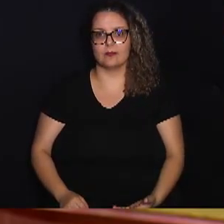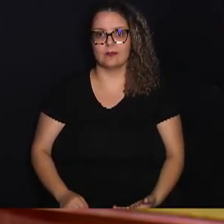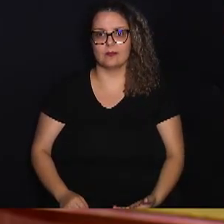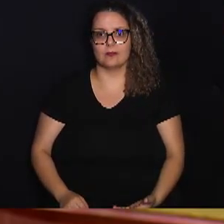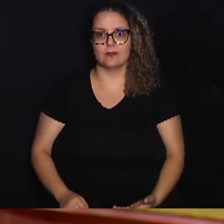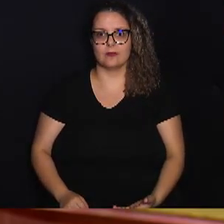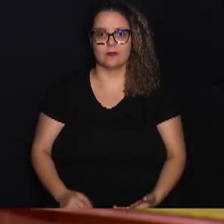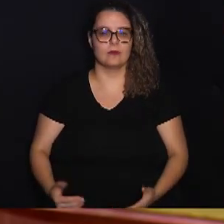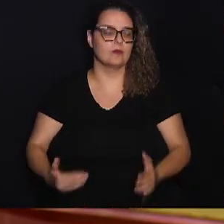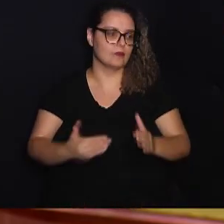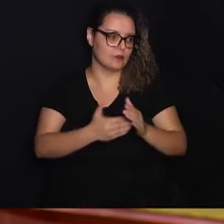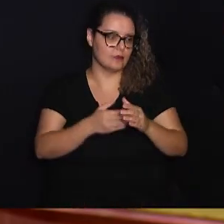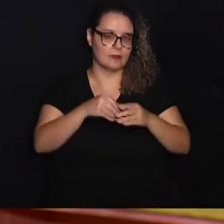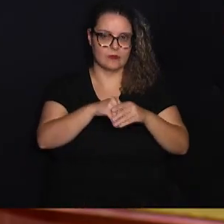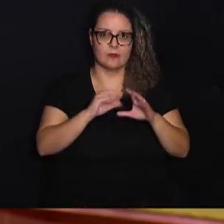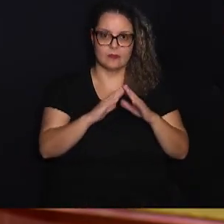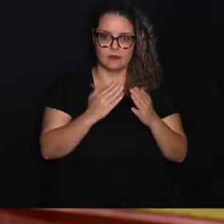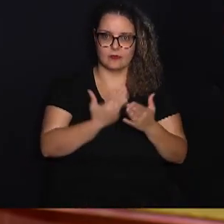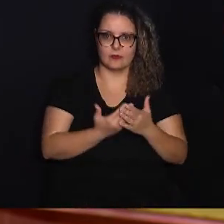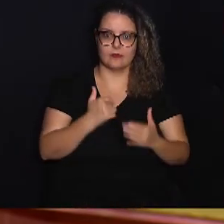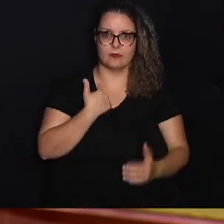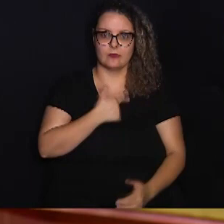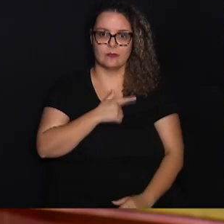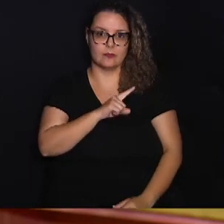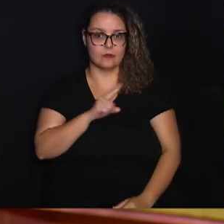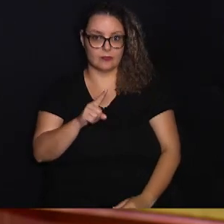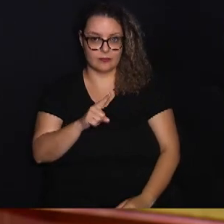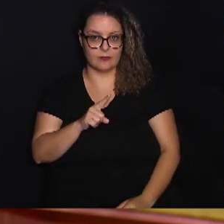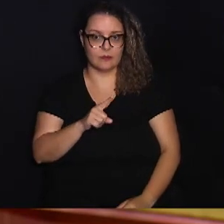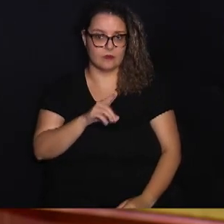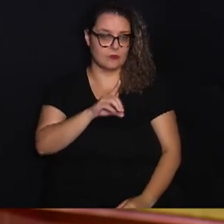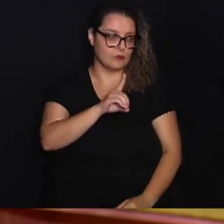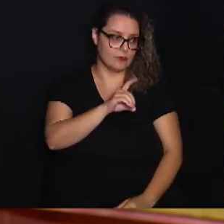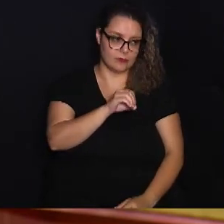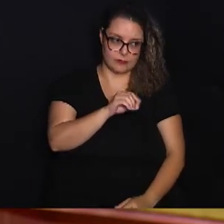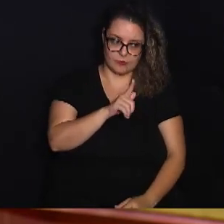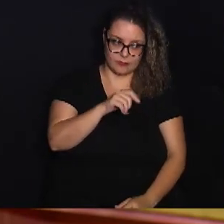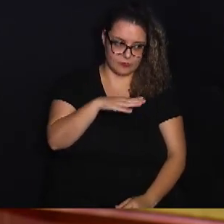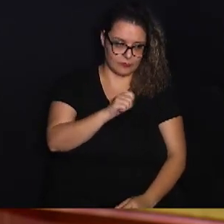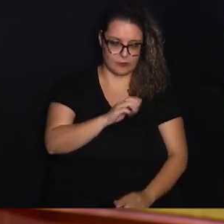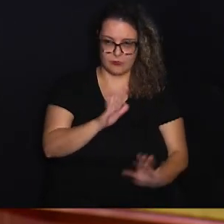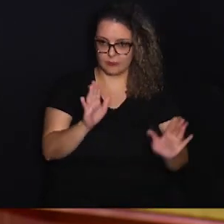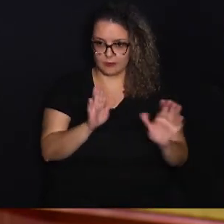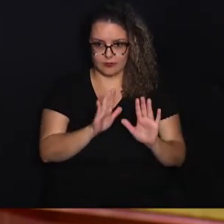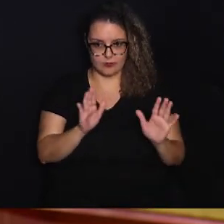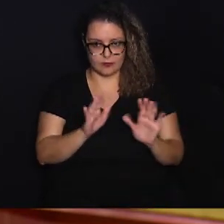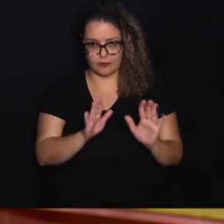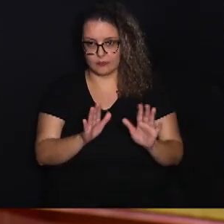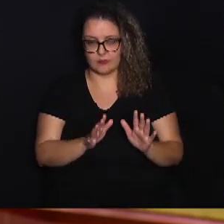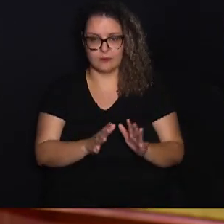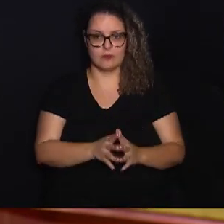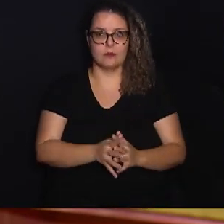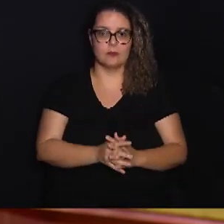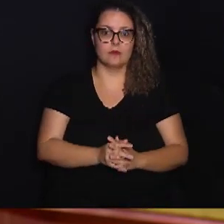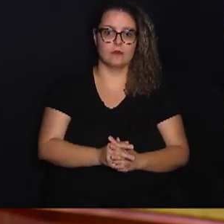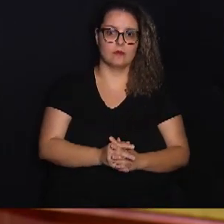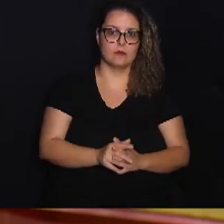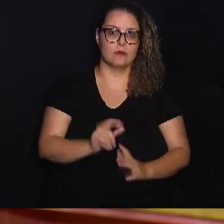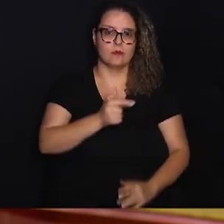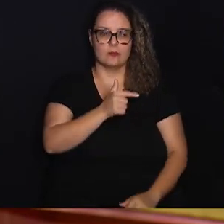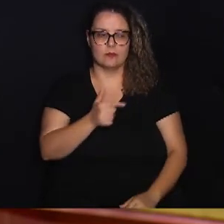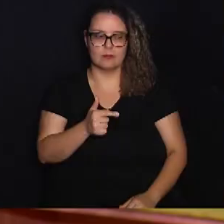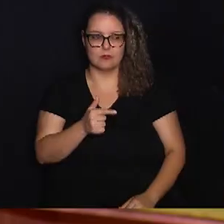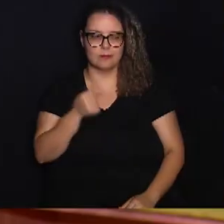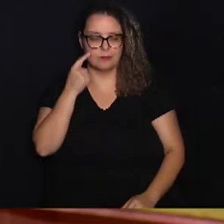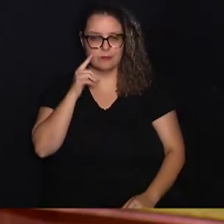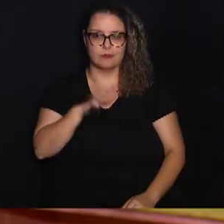mesmo na escola, a gente não é um dogma, então a gente não tem essa pegada, vamos dizer